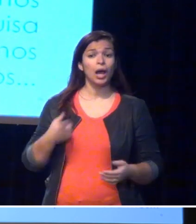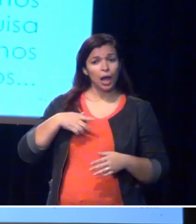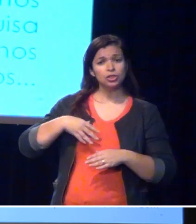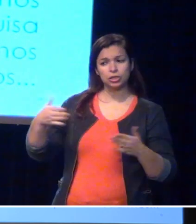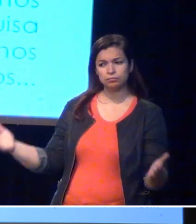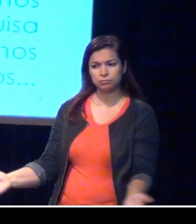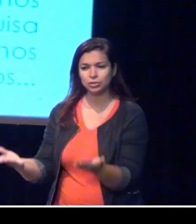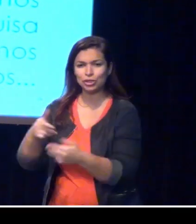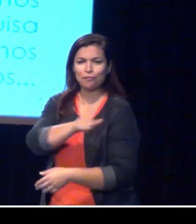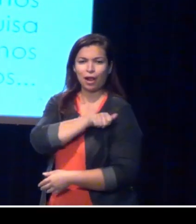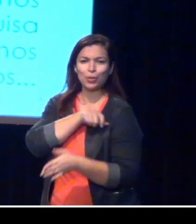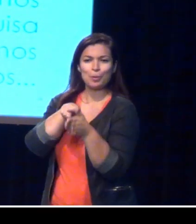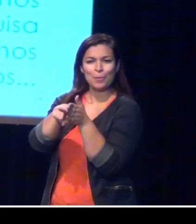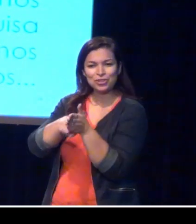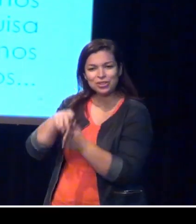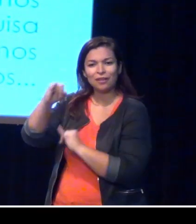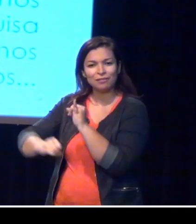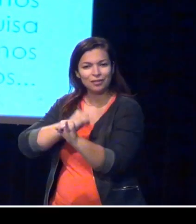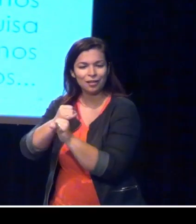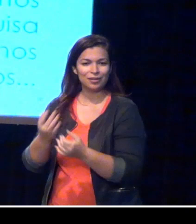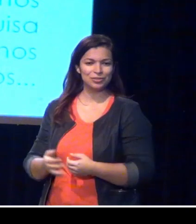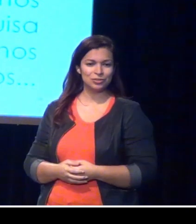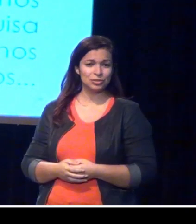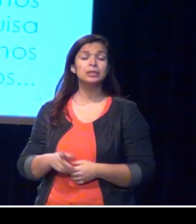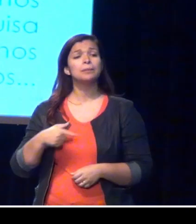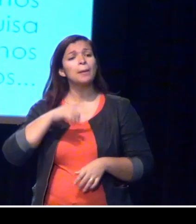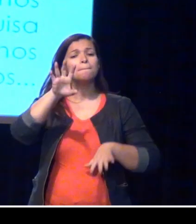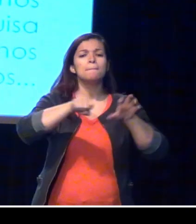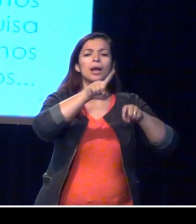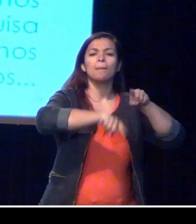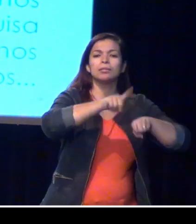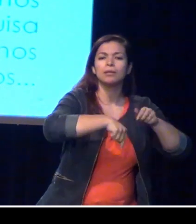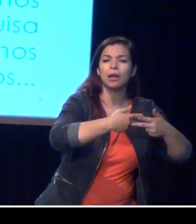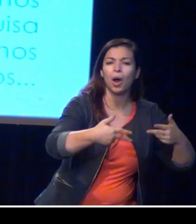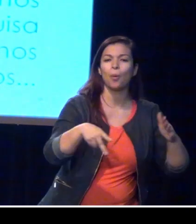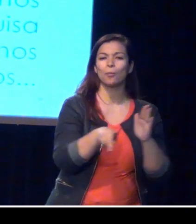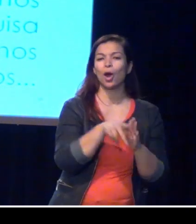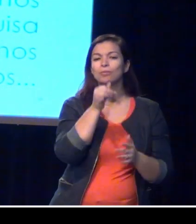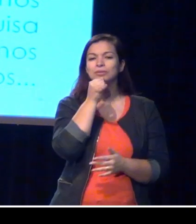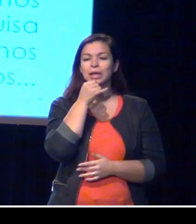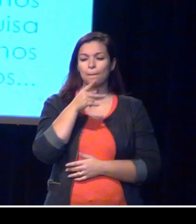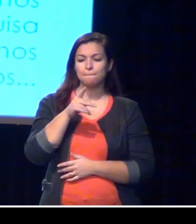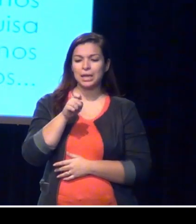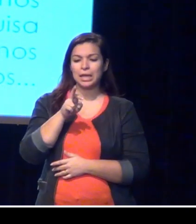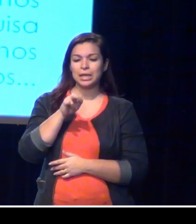pesquisas, buscamos materiais para estudar, como eu falei, do periódicos da CAPES